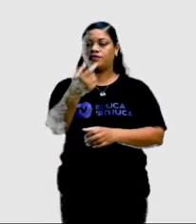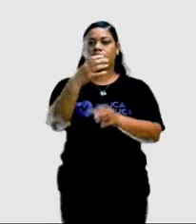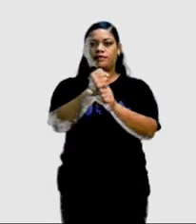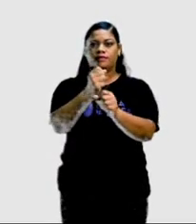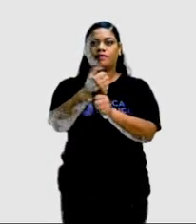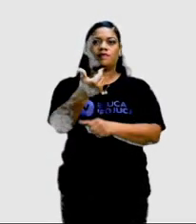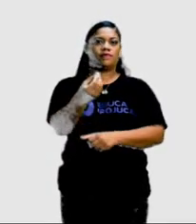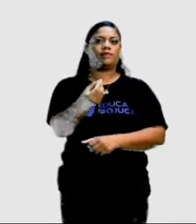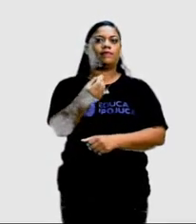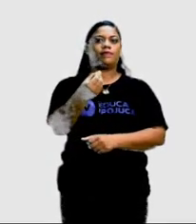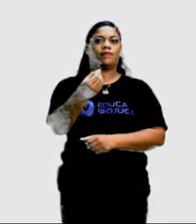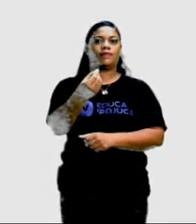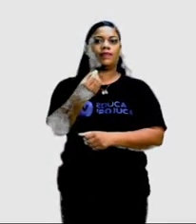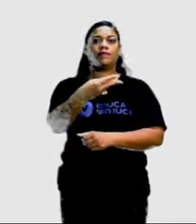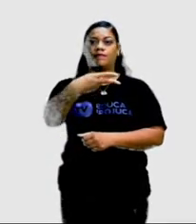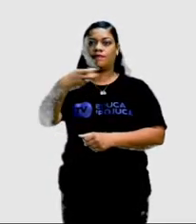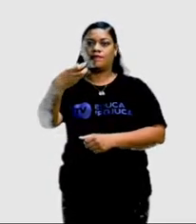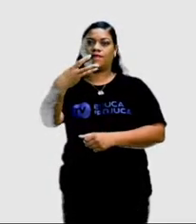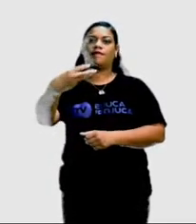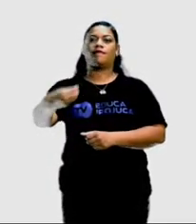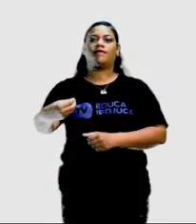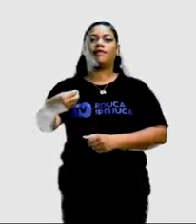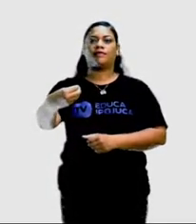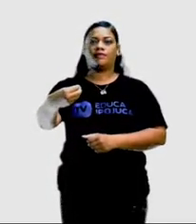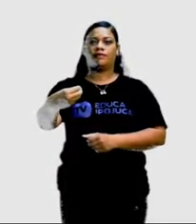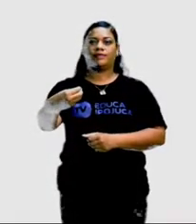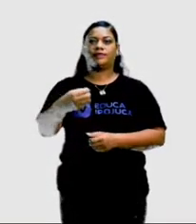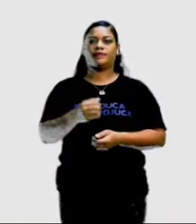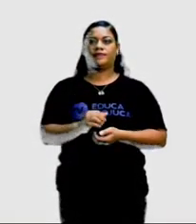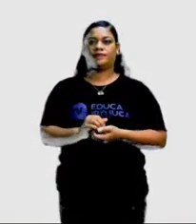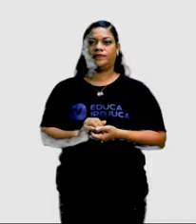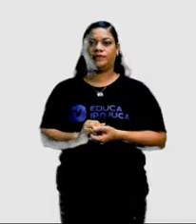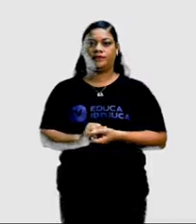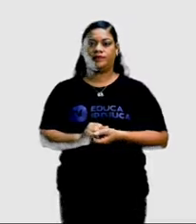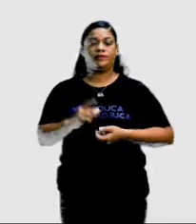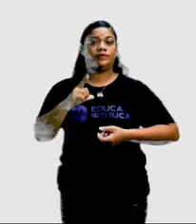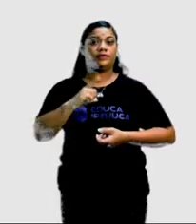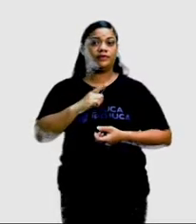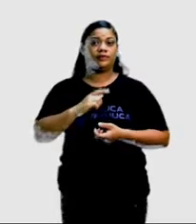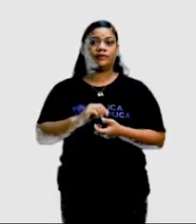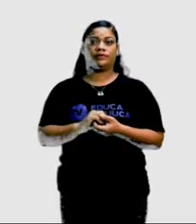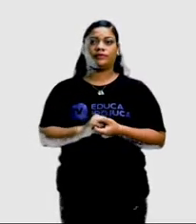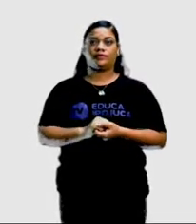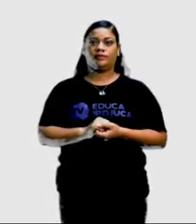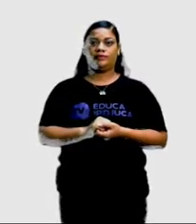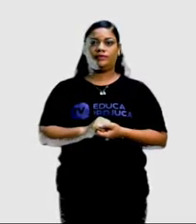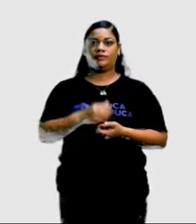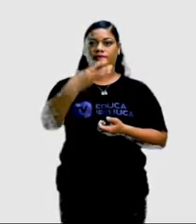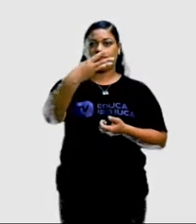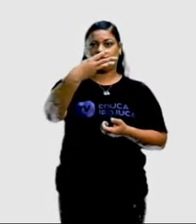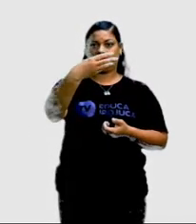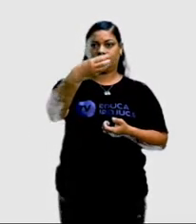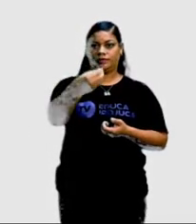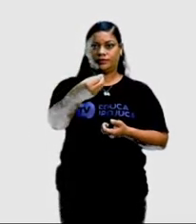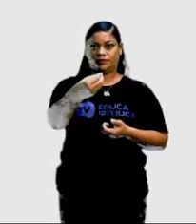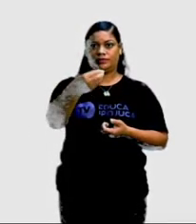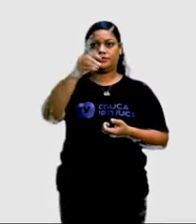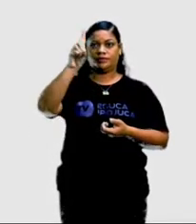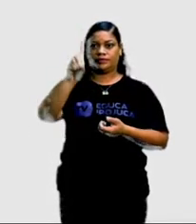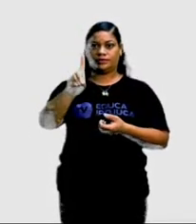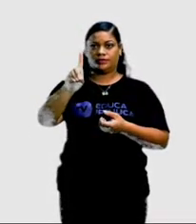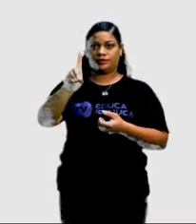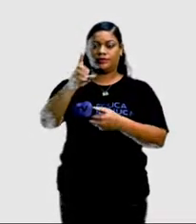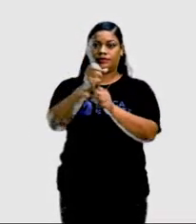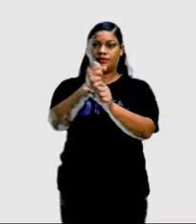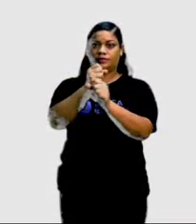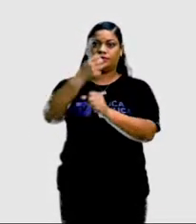20 com mais 10 vai dar 30. Portanto, temos 30 dezenas mais